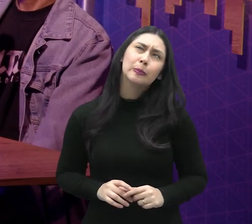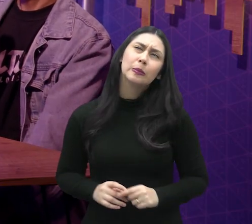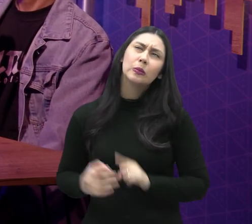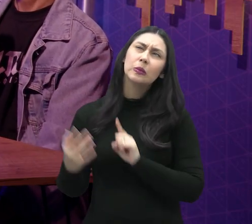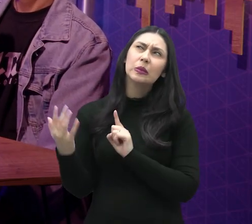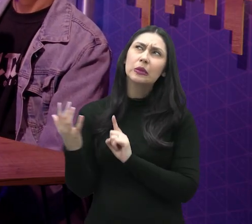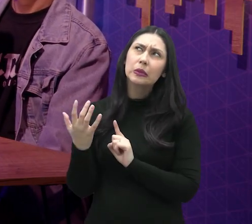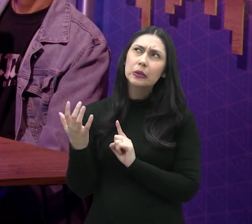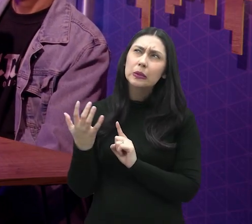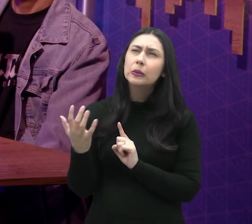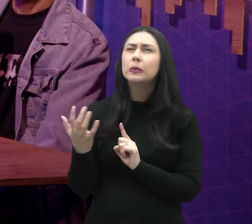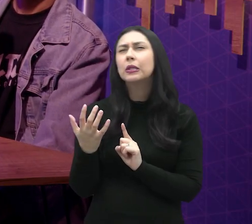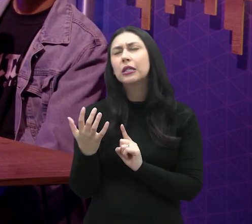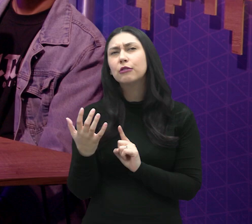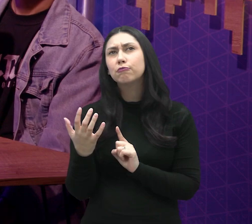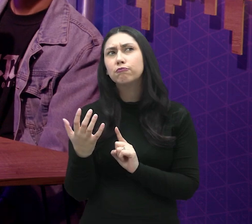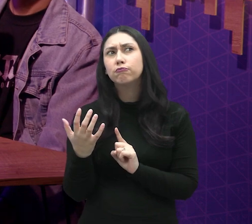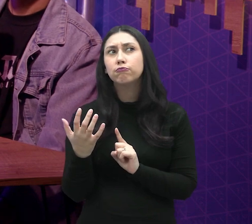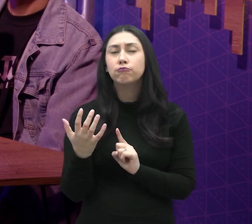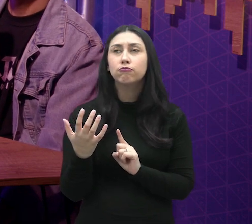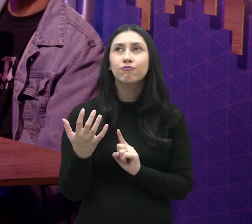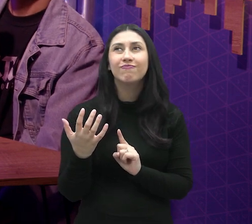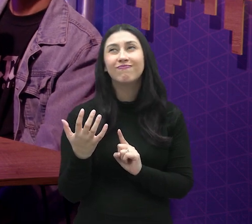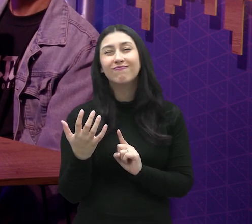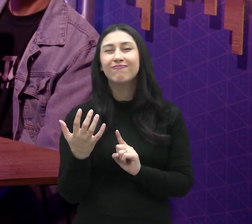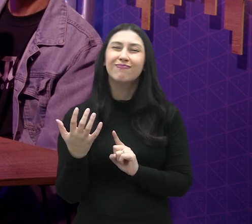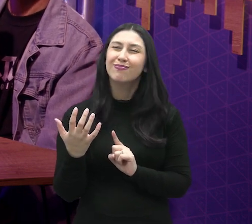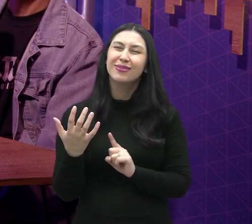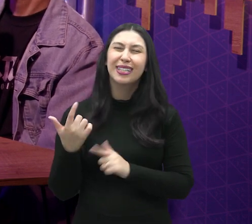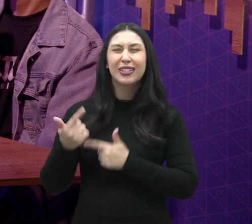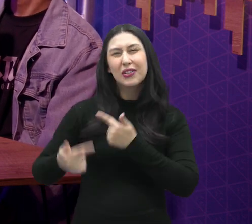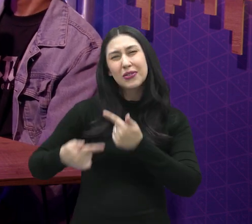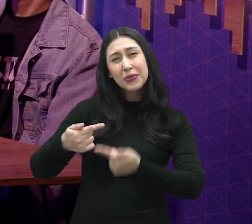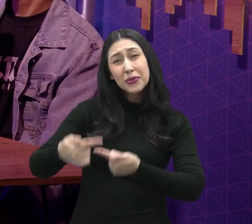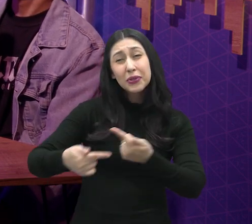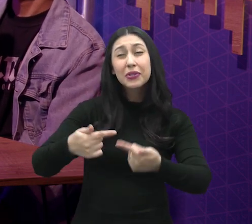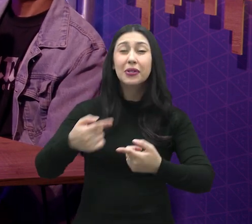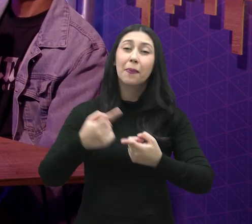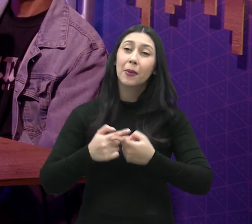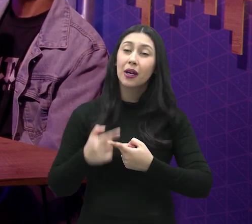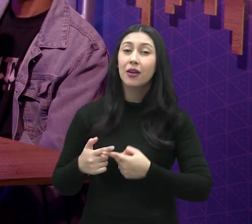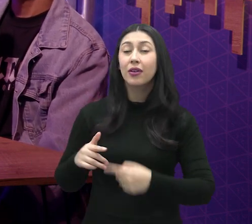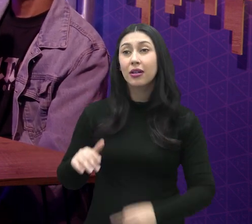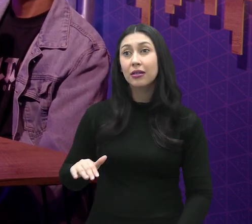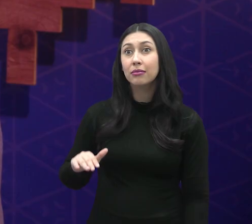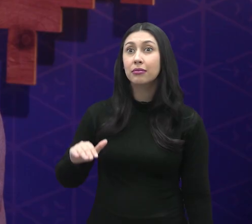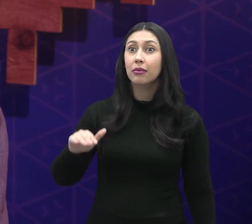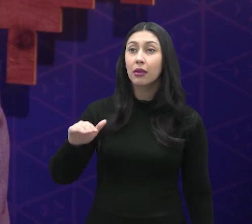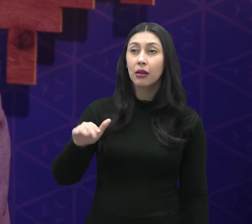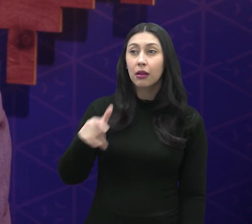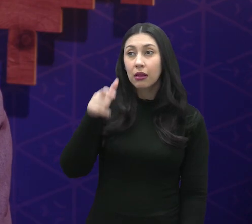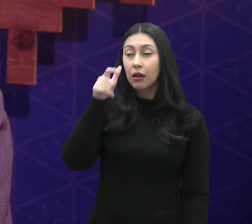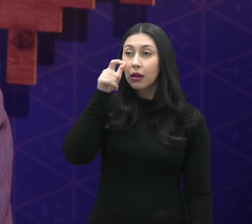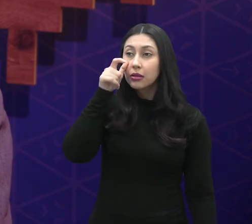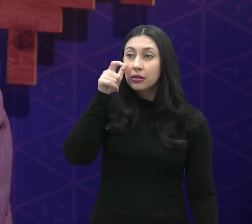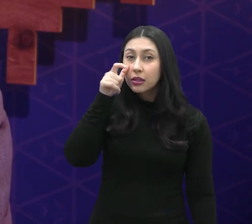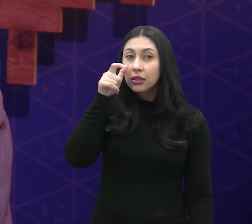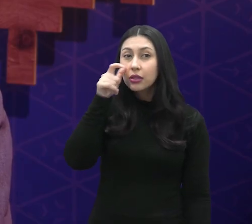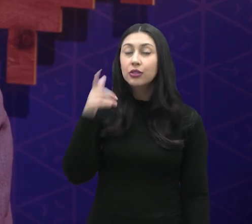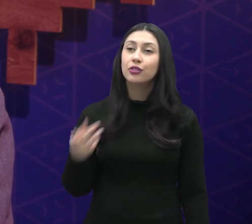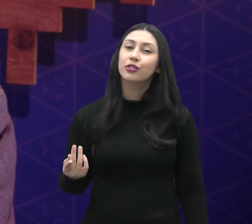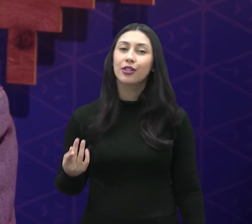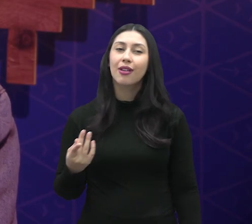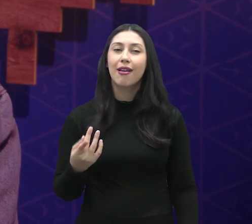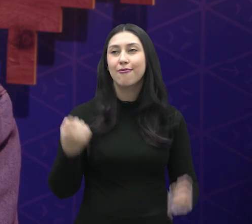Cara, influenciando, assim, eu acho que é uma questão de geração, né? Porque você vai crescendo, você assiste ali